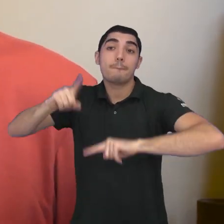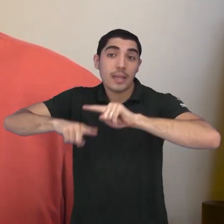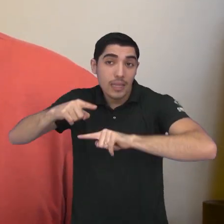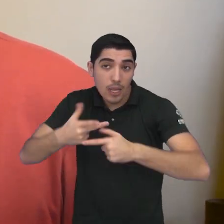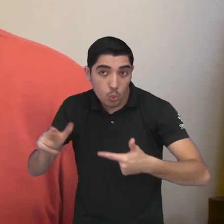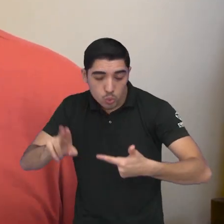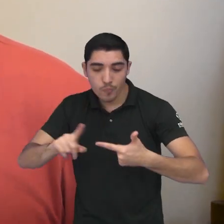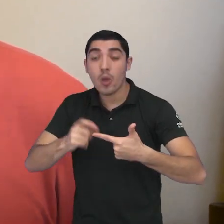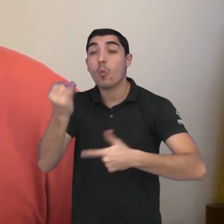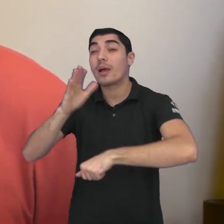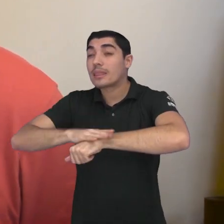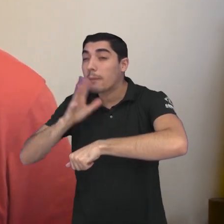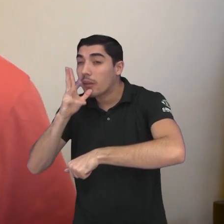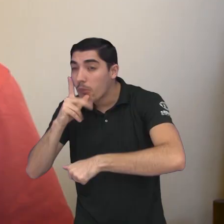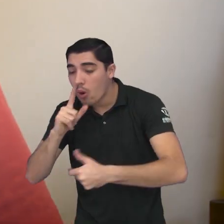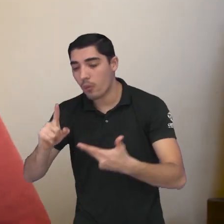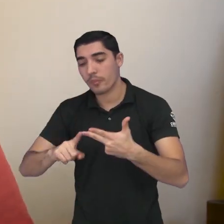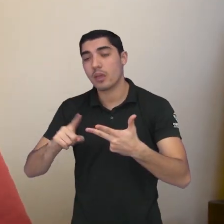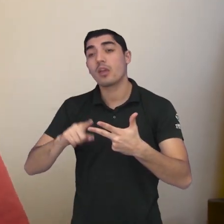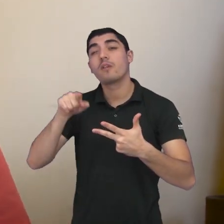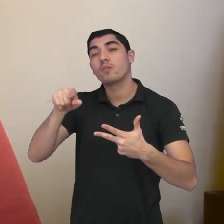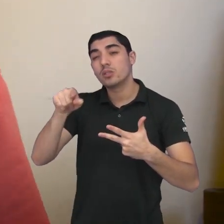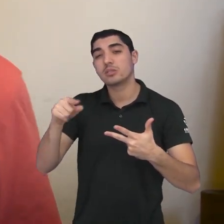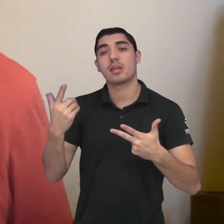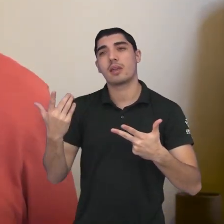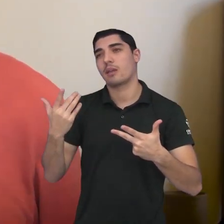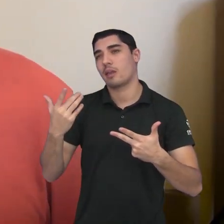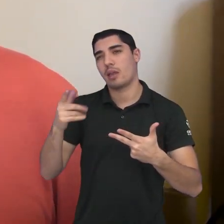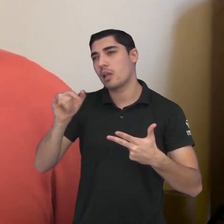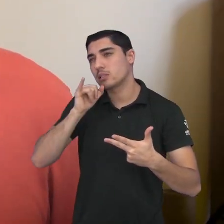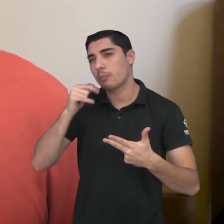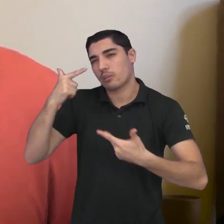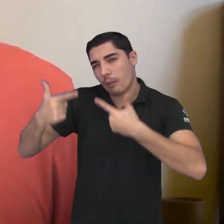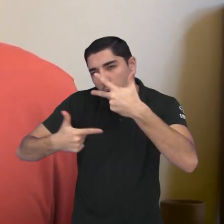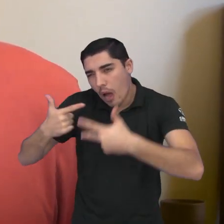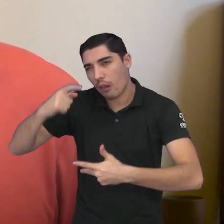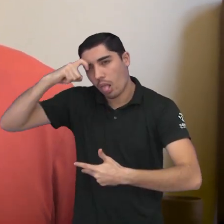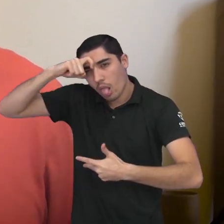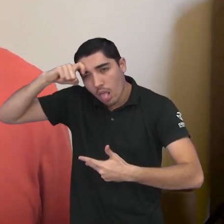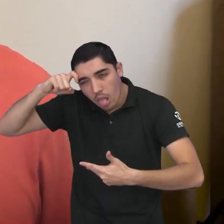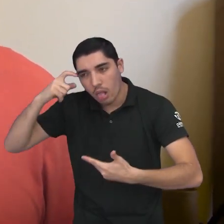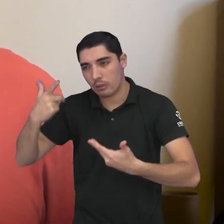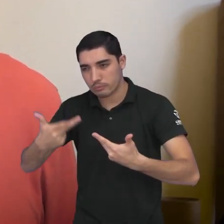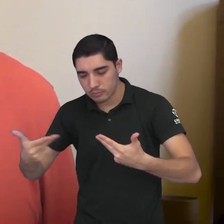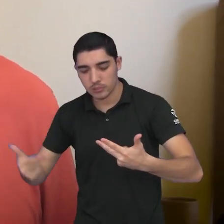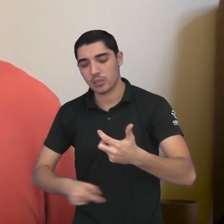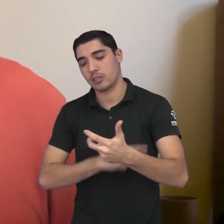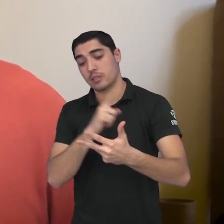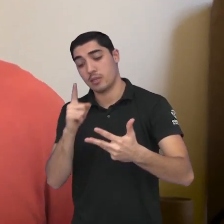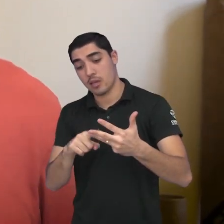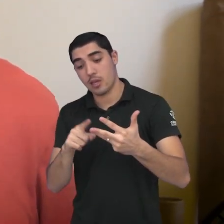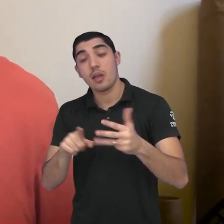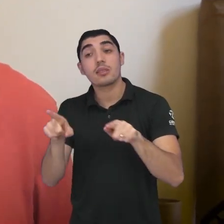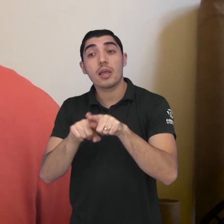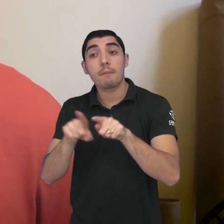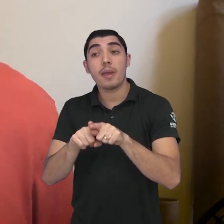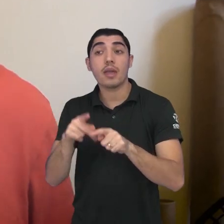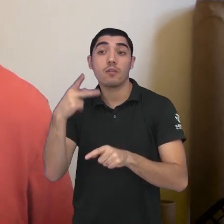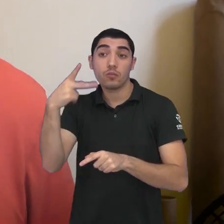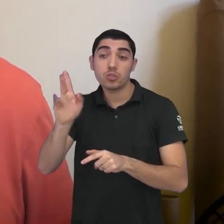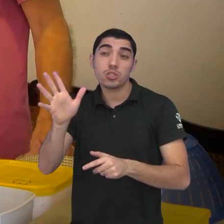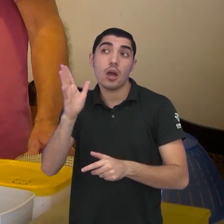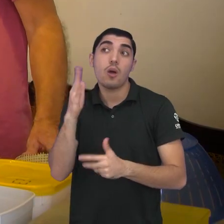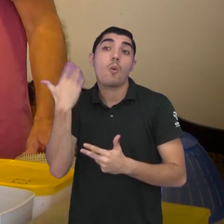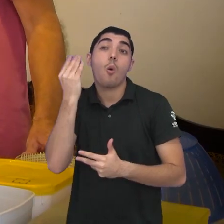mais você gastou ali colocando no seu suor, aquela coisa toda. E também tem muito assim a parte do portfólio, o tempo de carreira